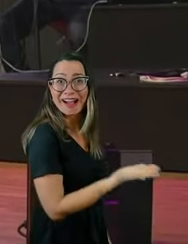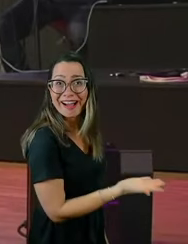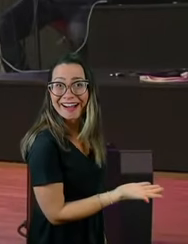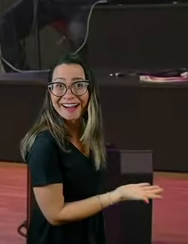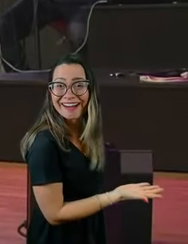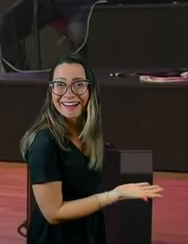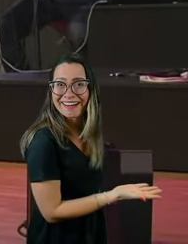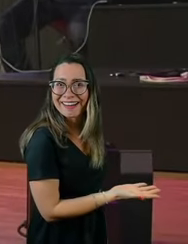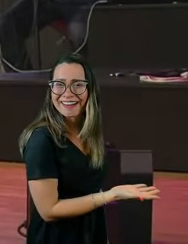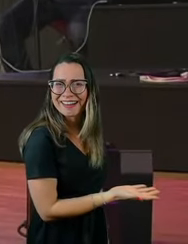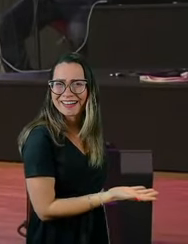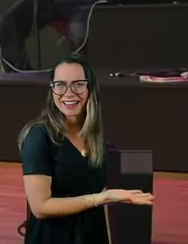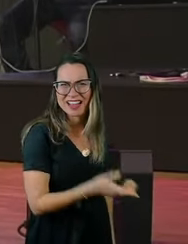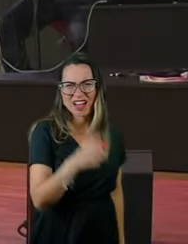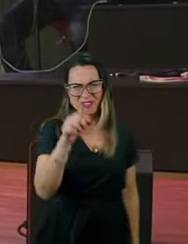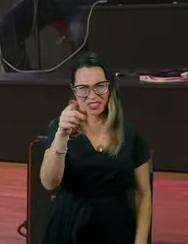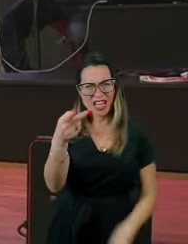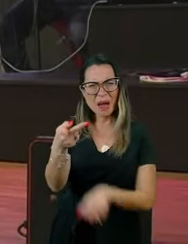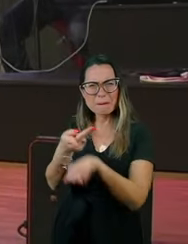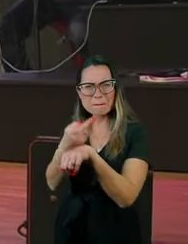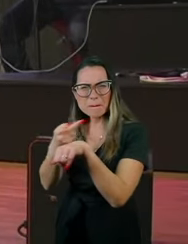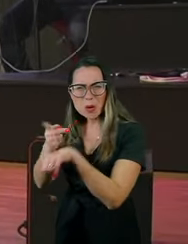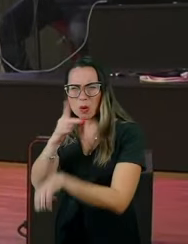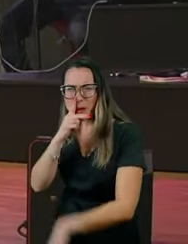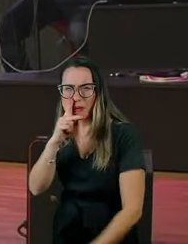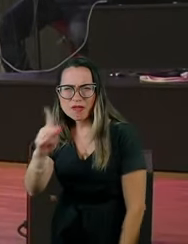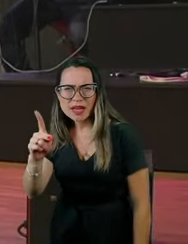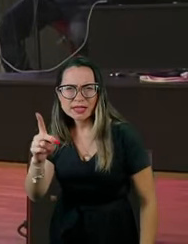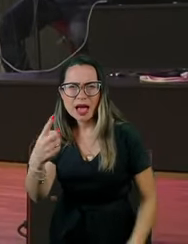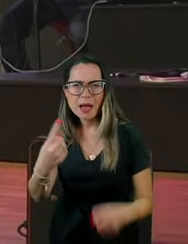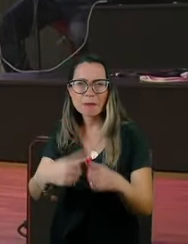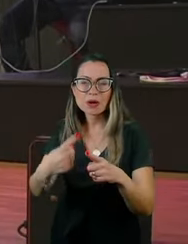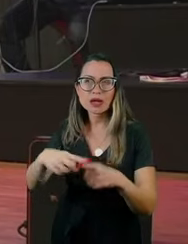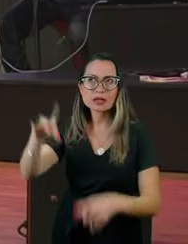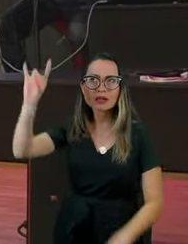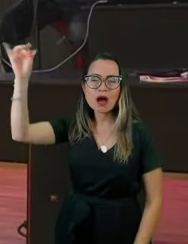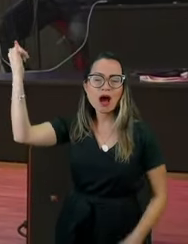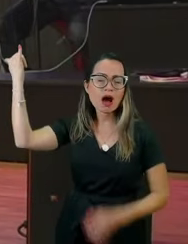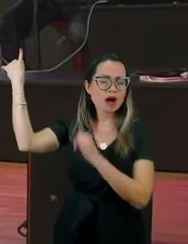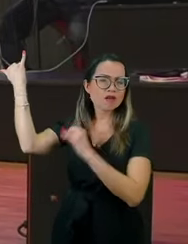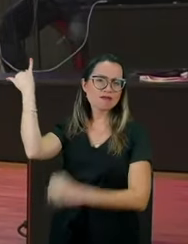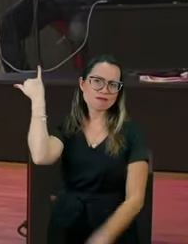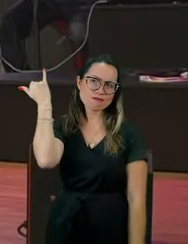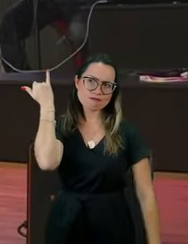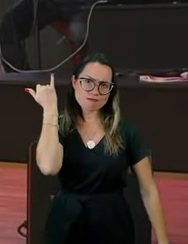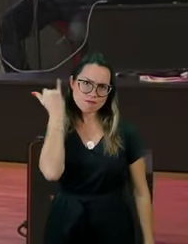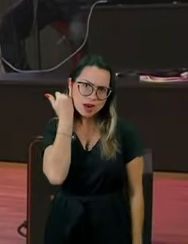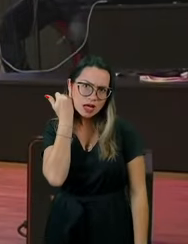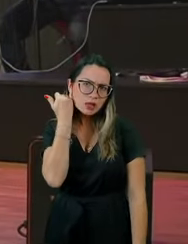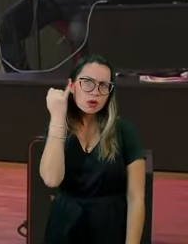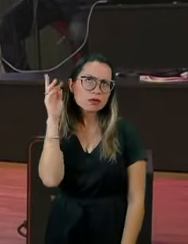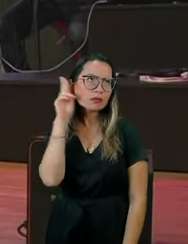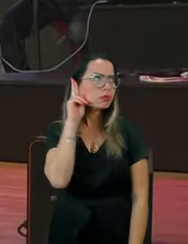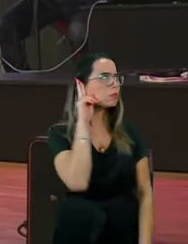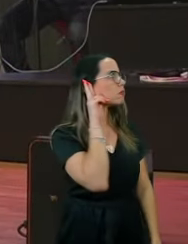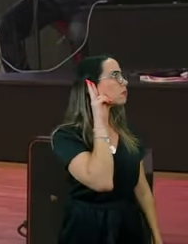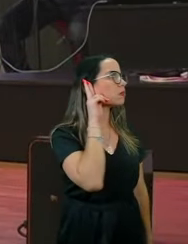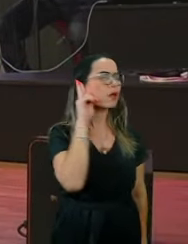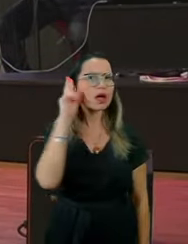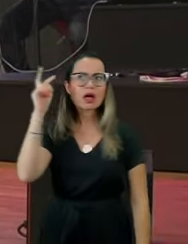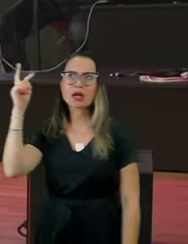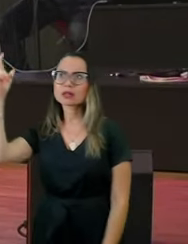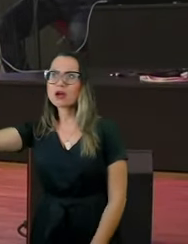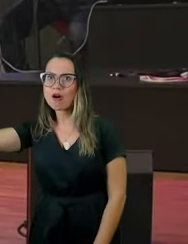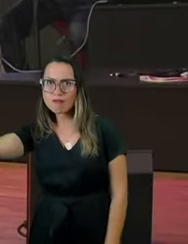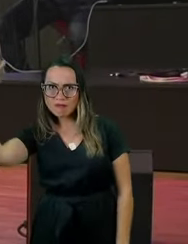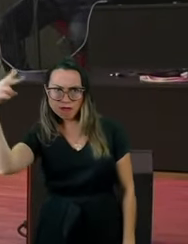Quem procura profeta já não está mais ouvindo a voz de Deus. Deixa o profeta te procurar. Deixa Deus enviar. Quando Ele quer falar,